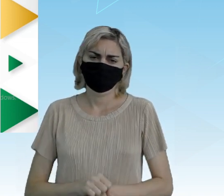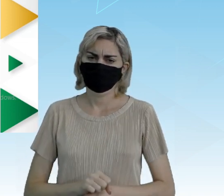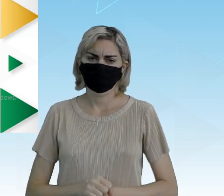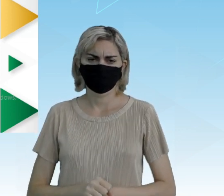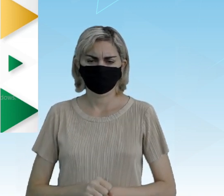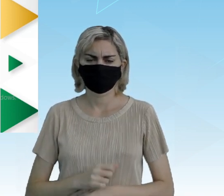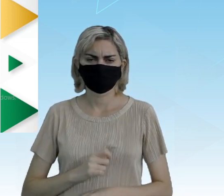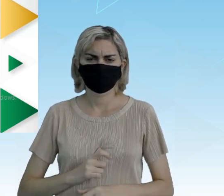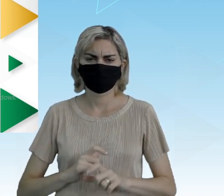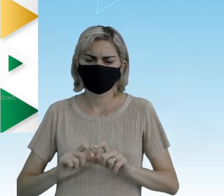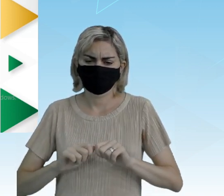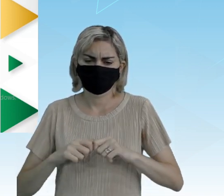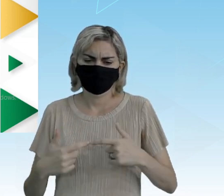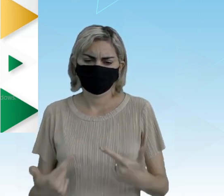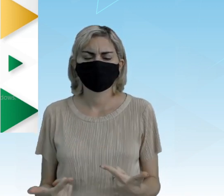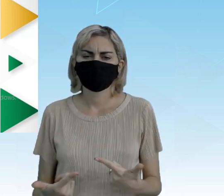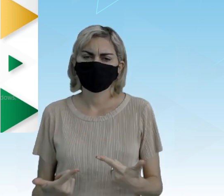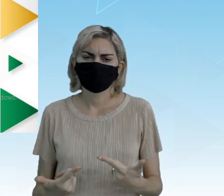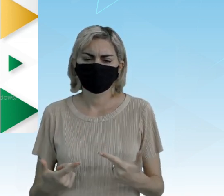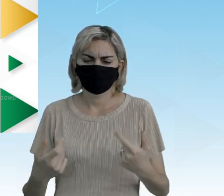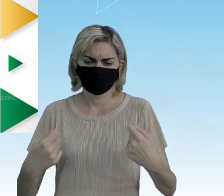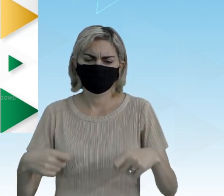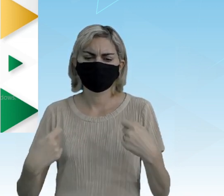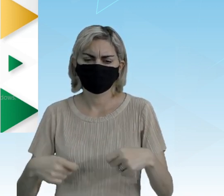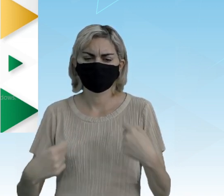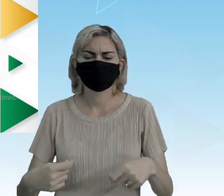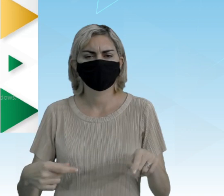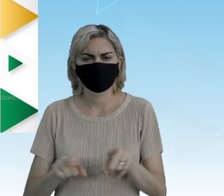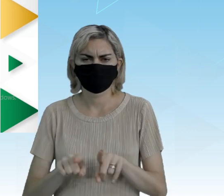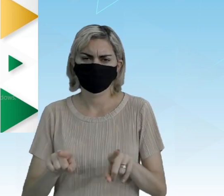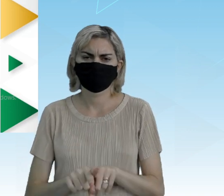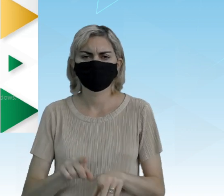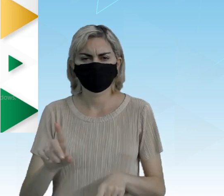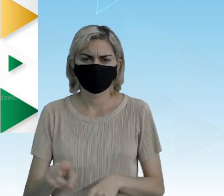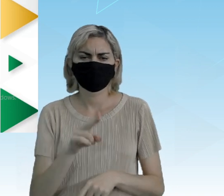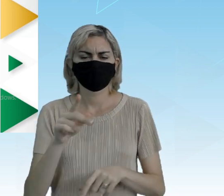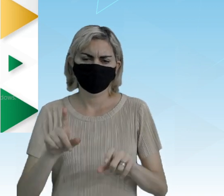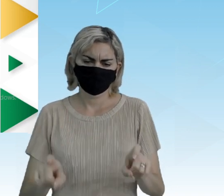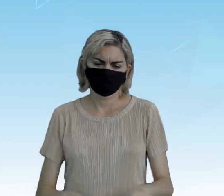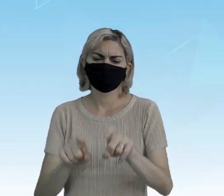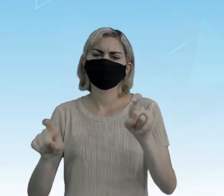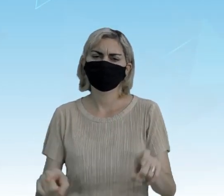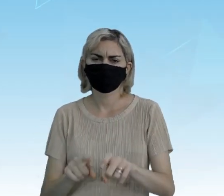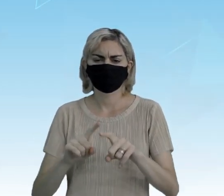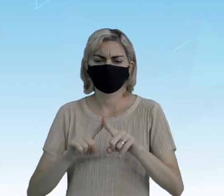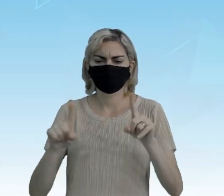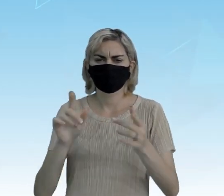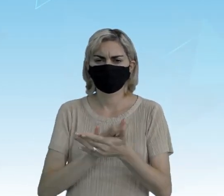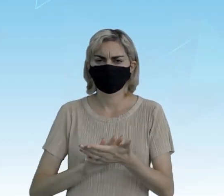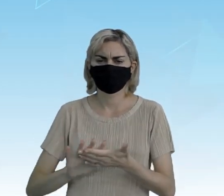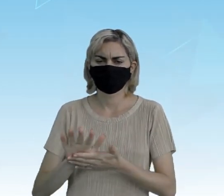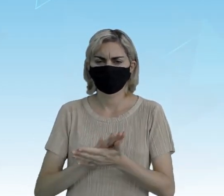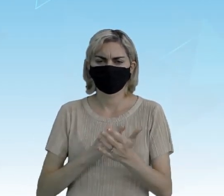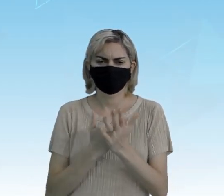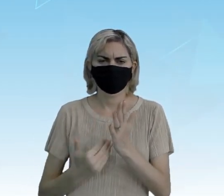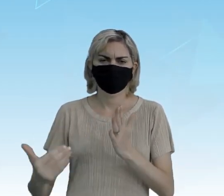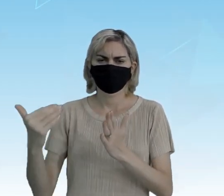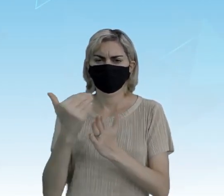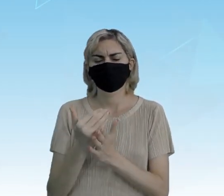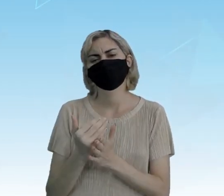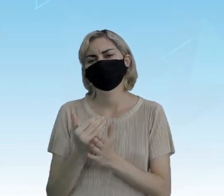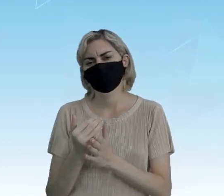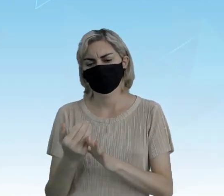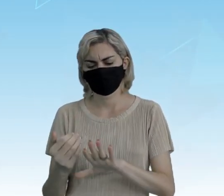parado. Claro que a gente necessita também utilizar meios tecnológicos, mas nada em excesso, que vocês